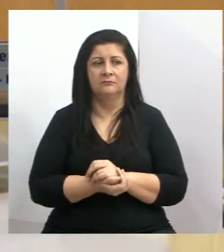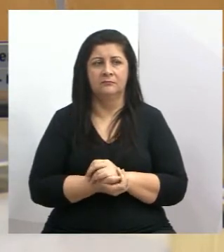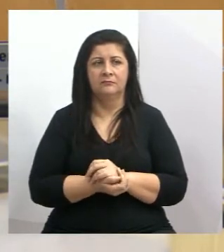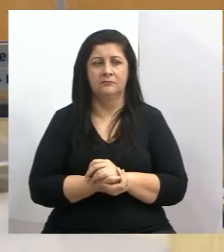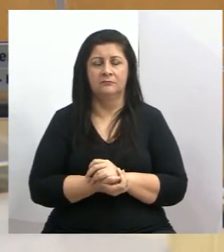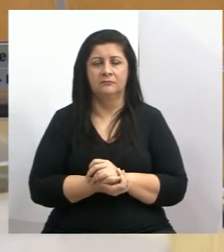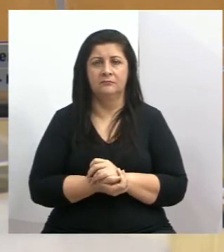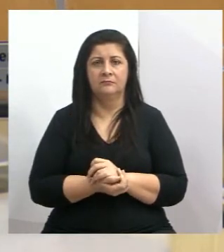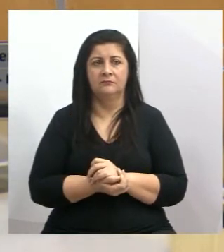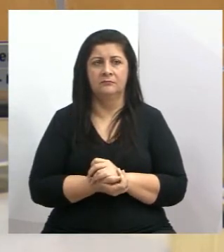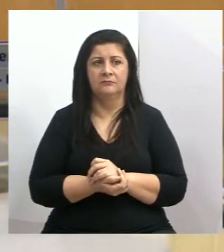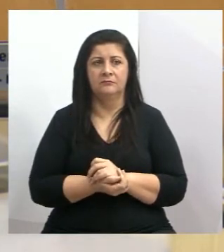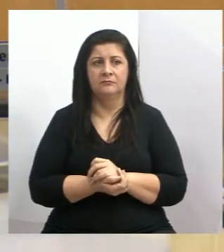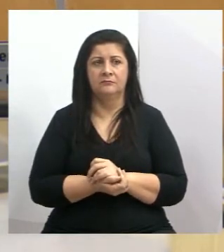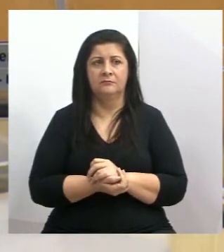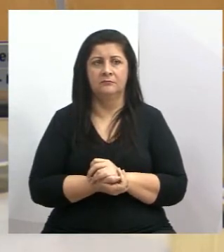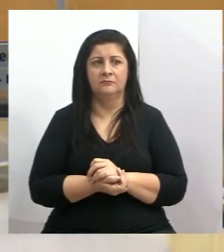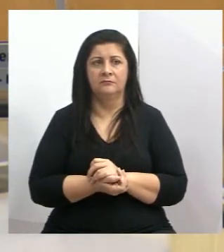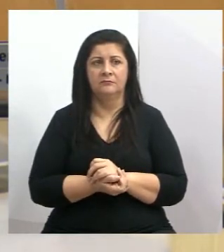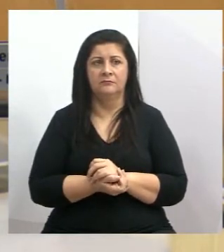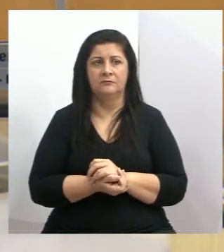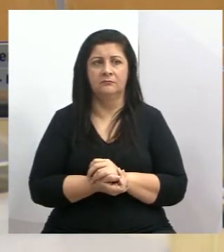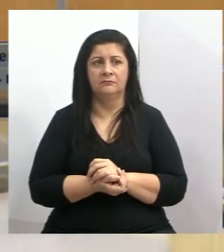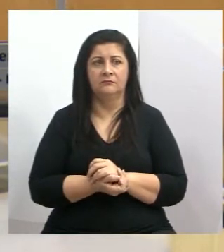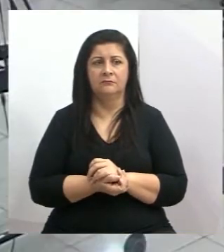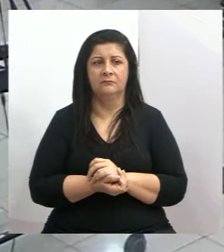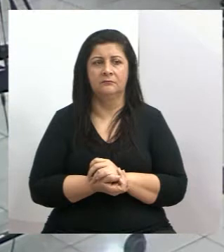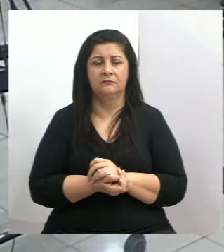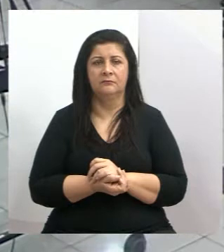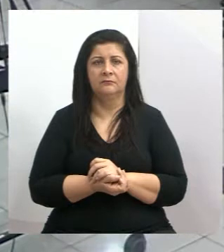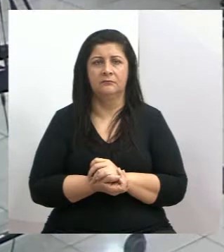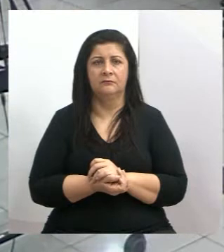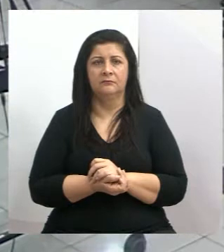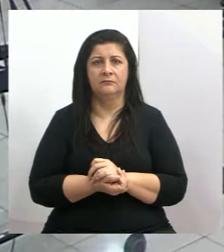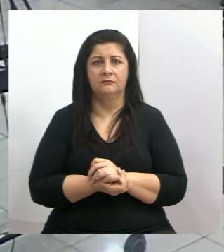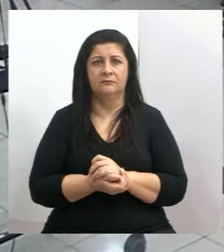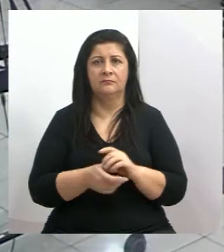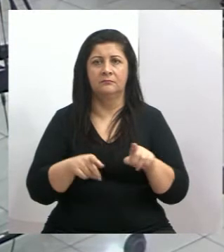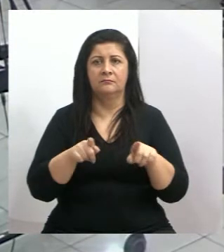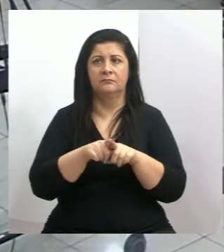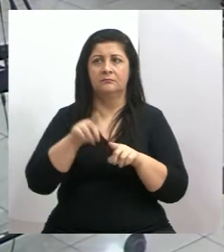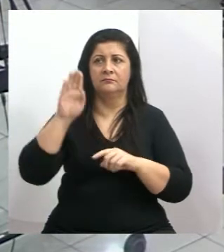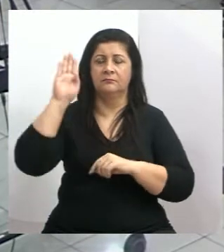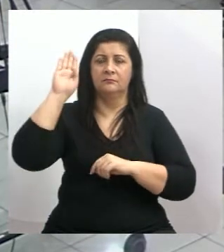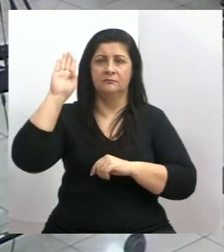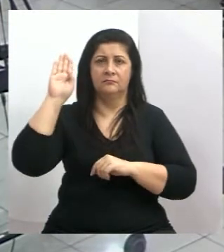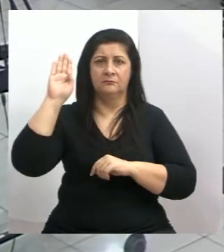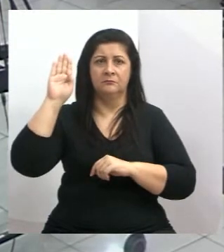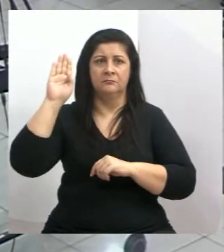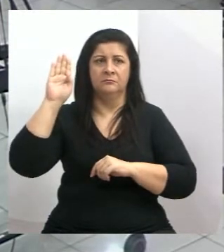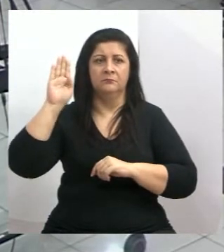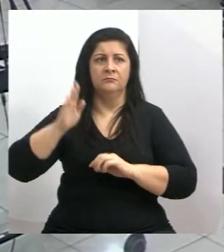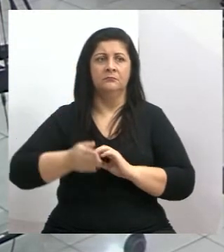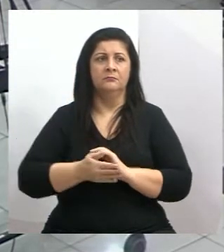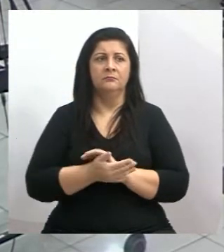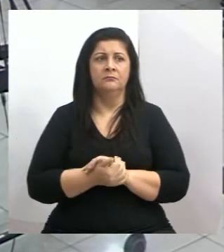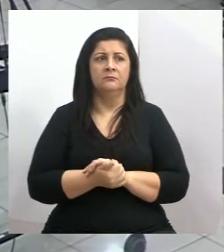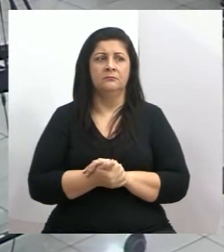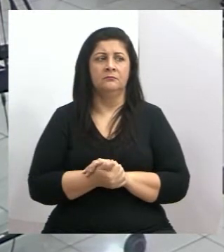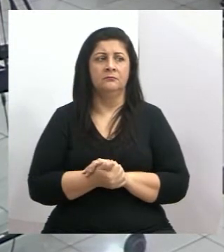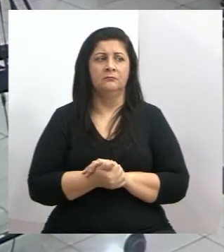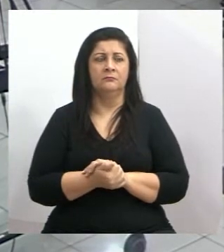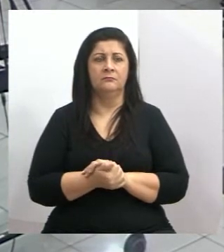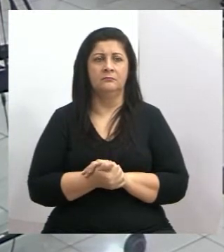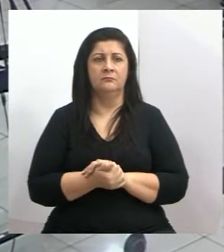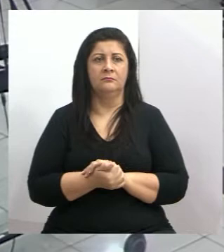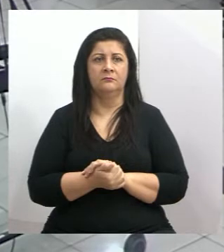dessa área o seu presidente também quero aqui fazer algumas considerações Dá